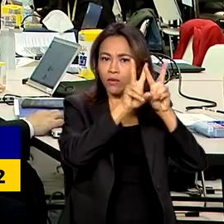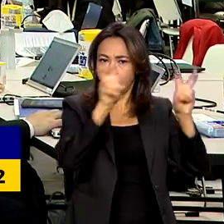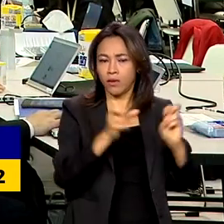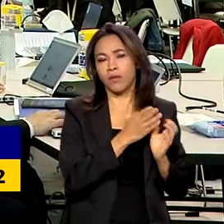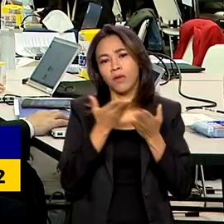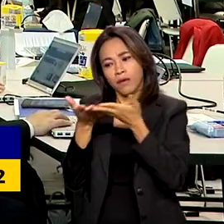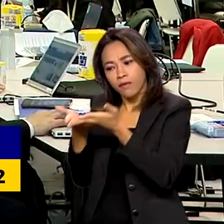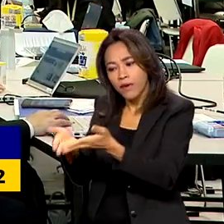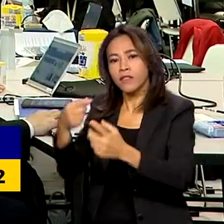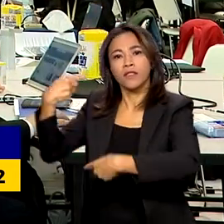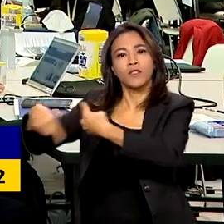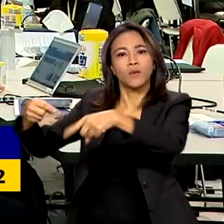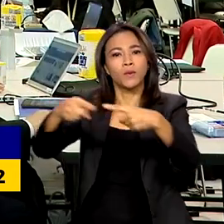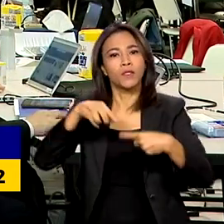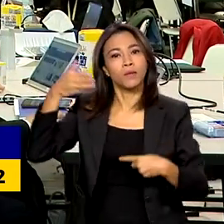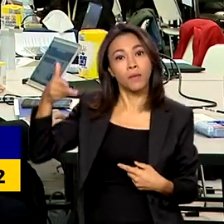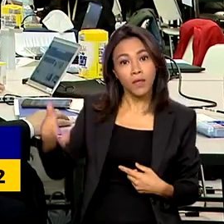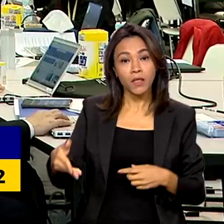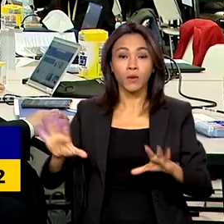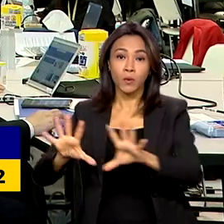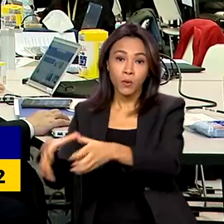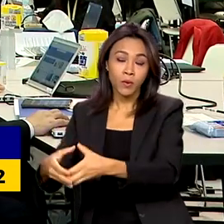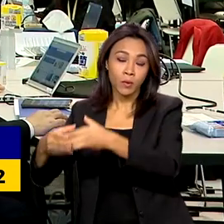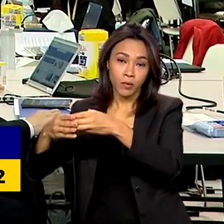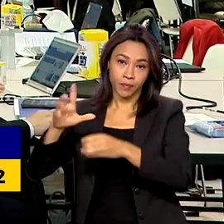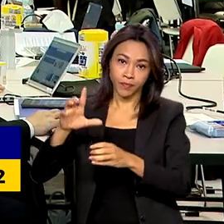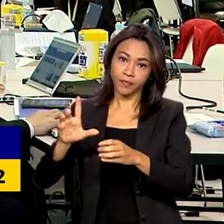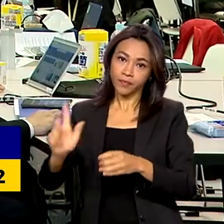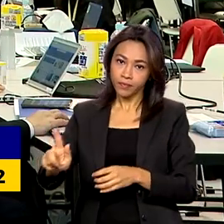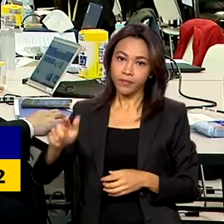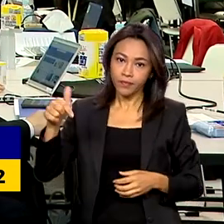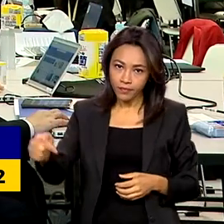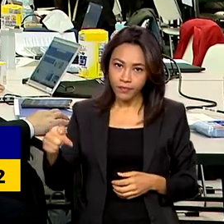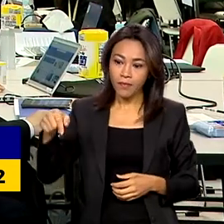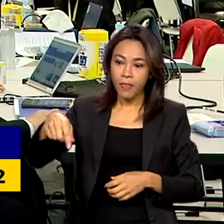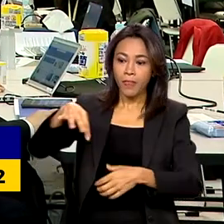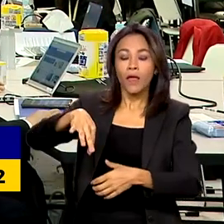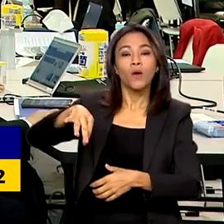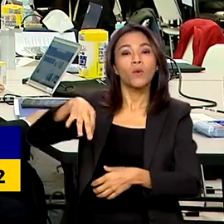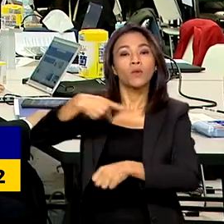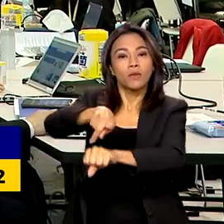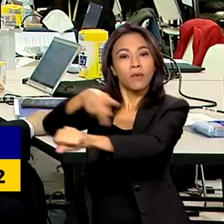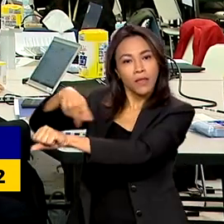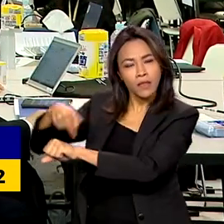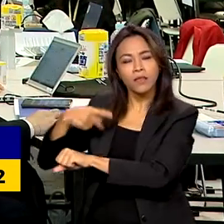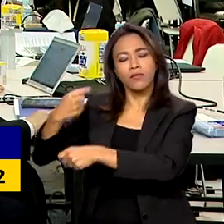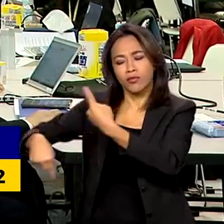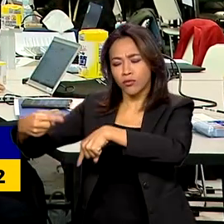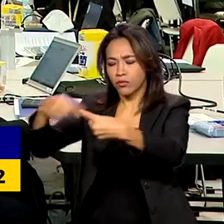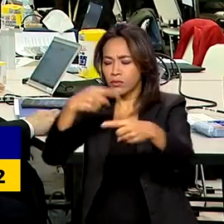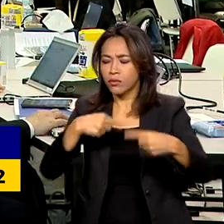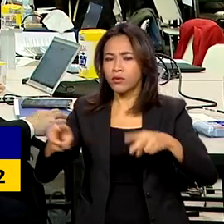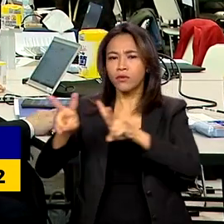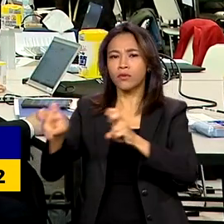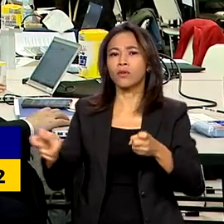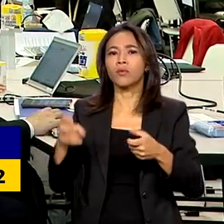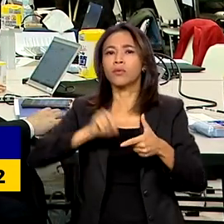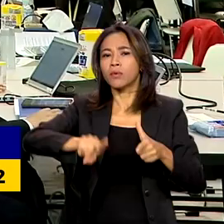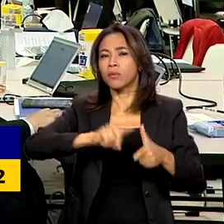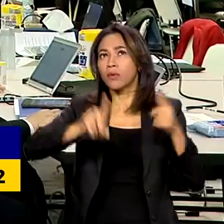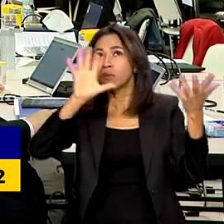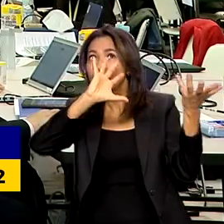cúpula do G7. Os líderes dos países vão discutir medidas para enfrentar as mudanças climáticas